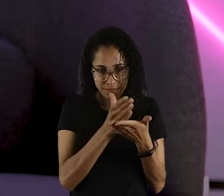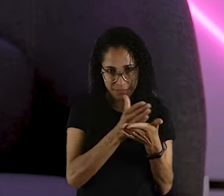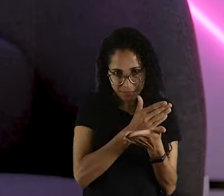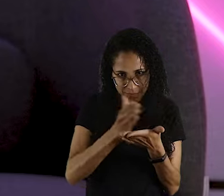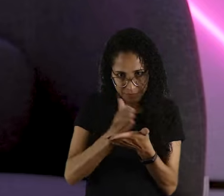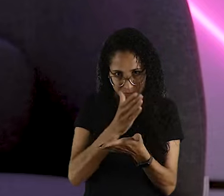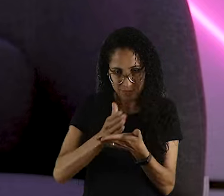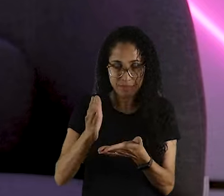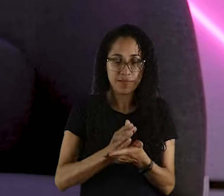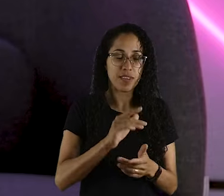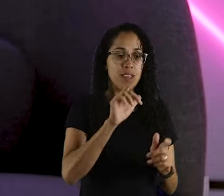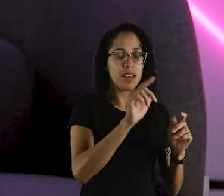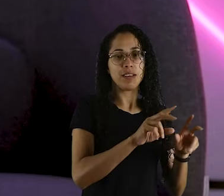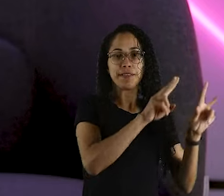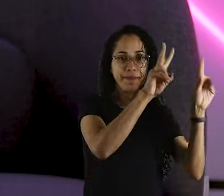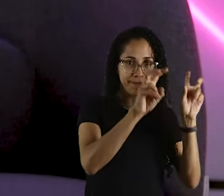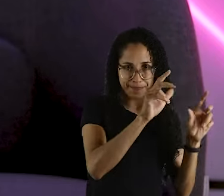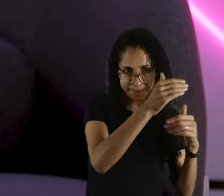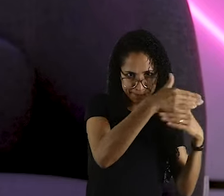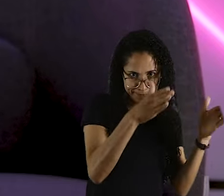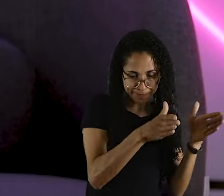corrente, eu coloquei os planos, né, o nome, tipo,